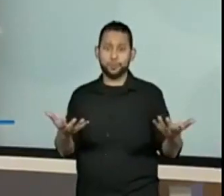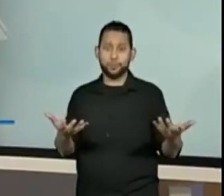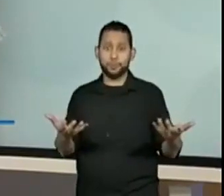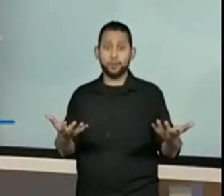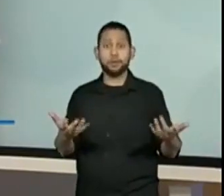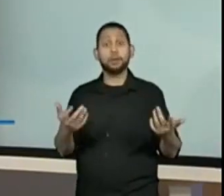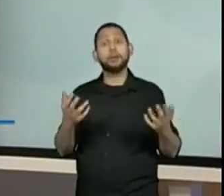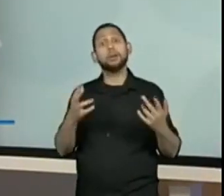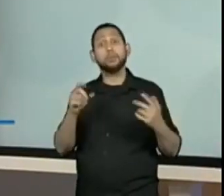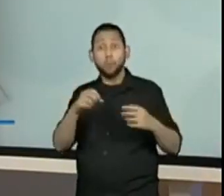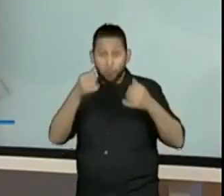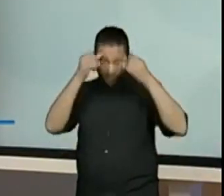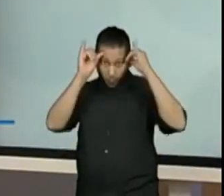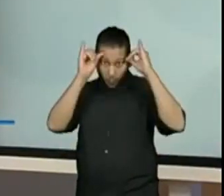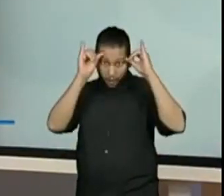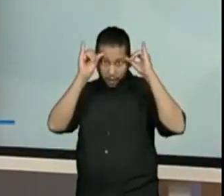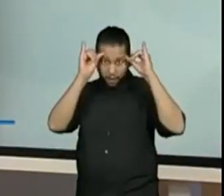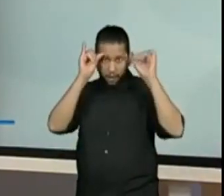sem florestas.